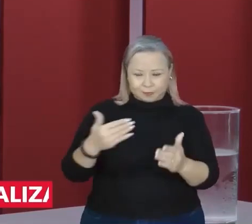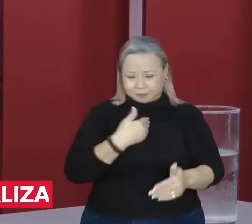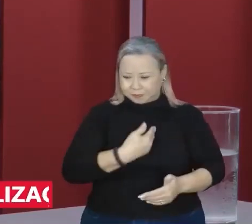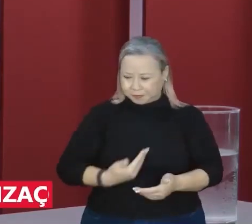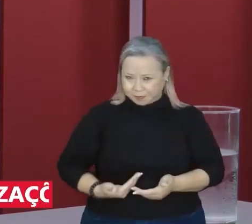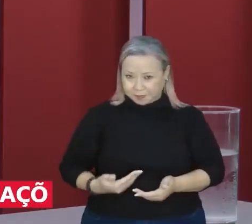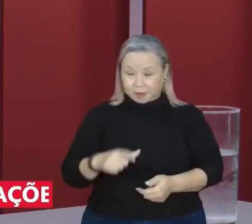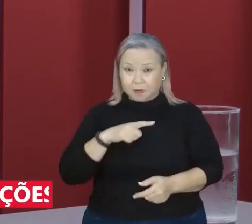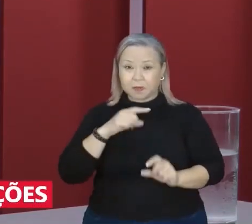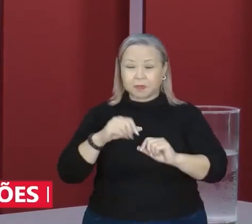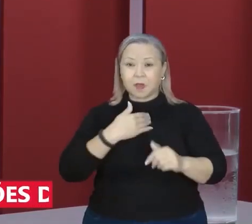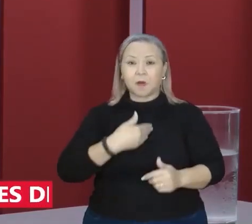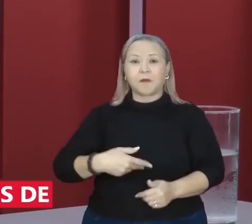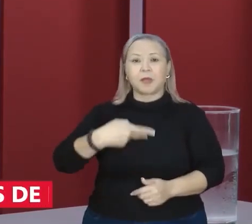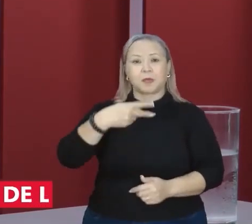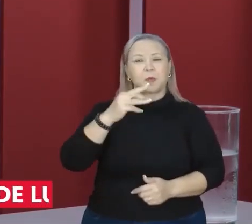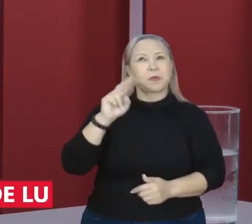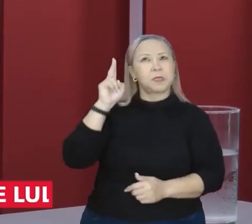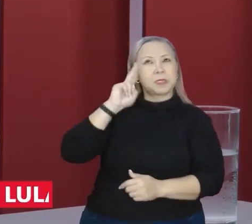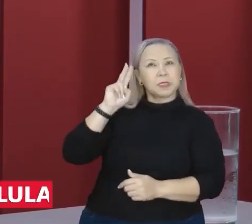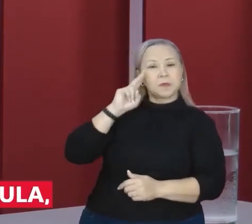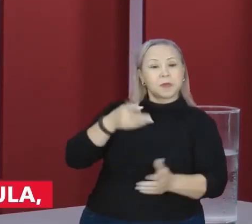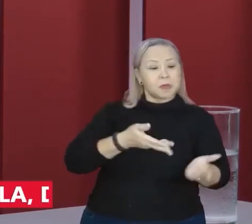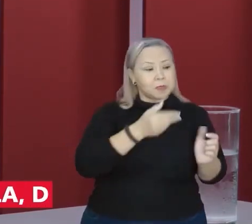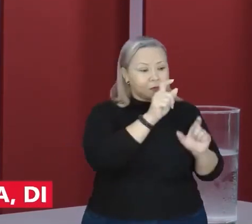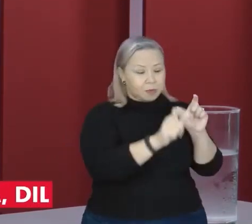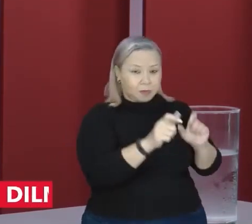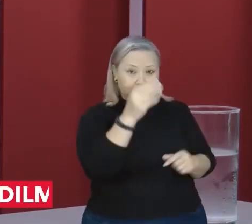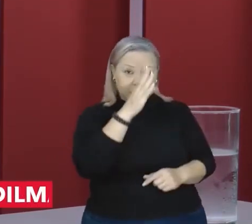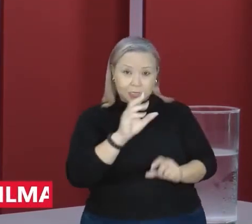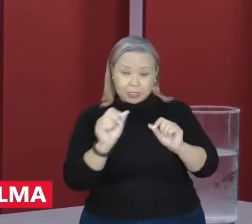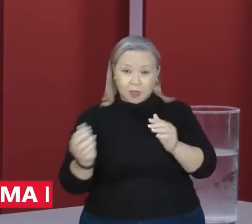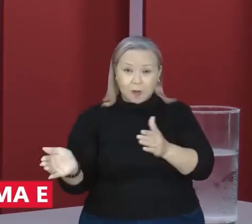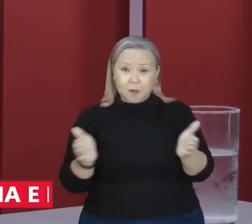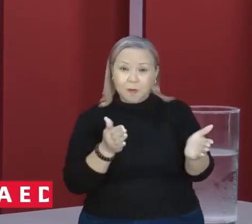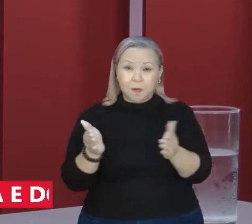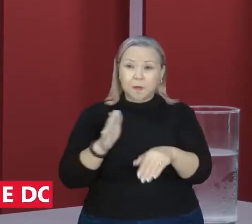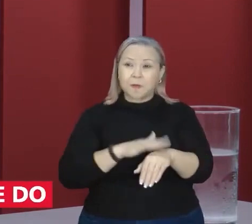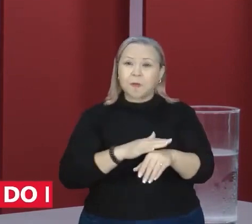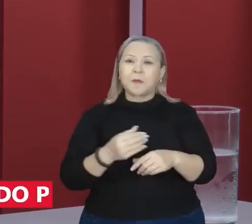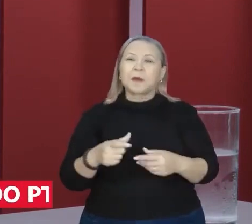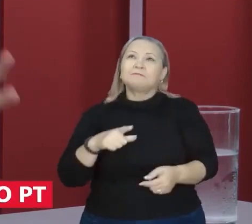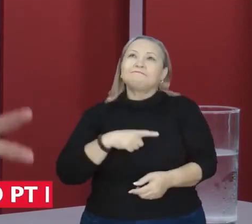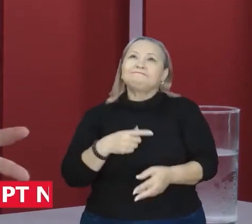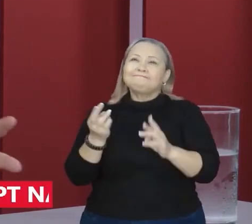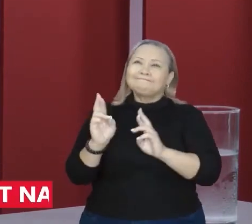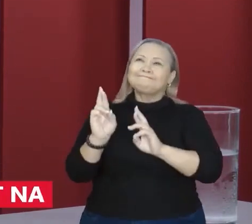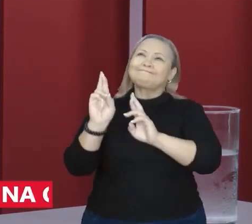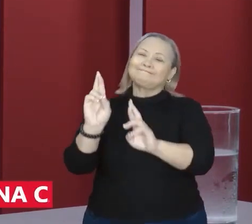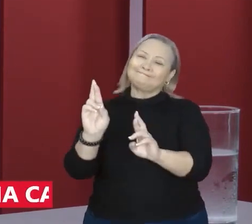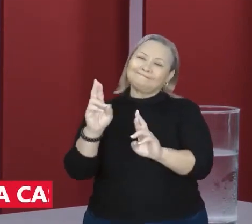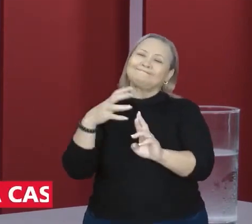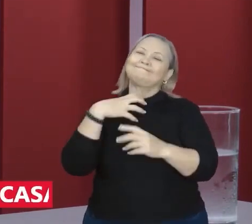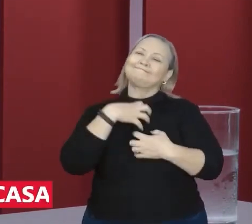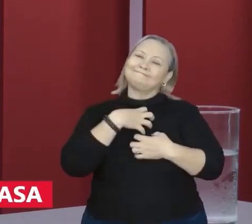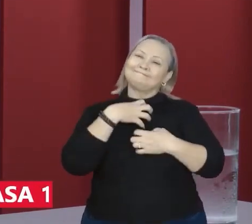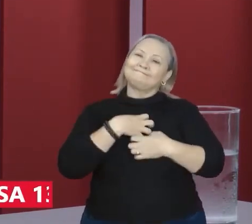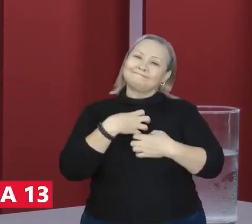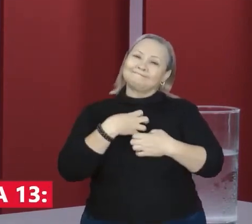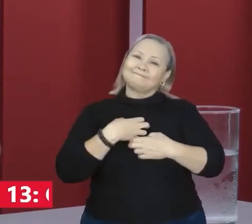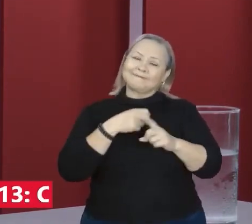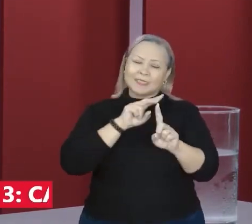Quando a gente tem os governos do PT, a juventude brasileira passa por um momento assim de ter esperança, de ter expectativa, de